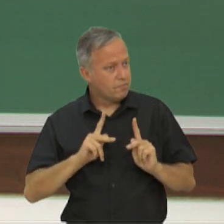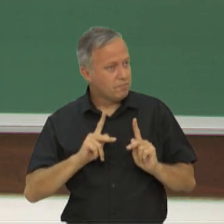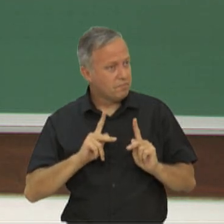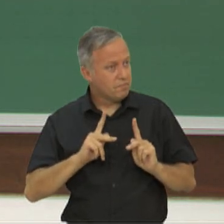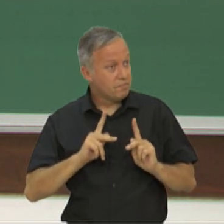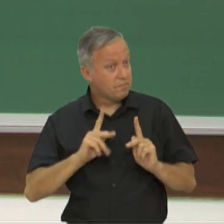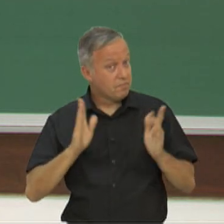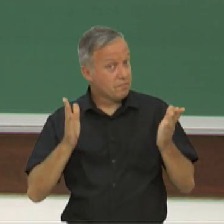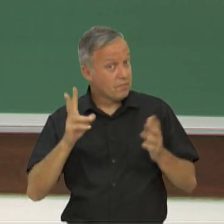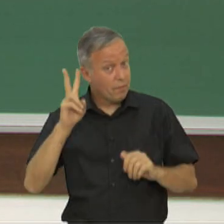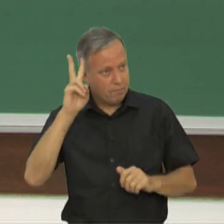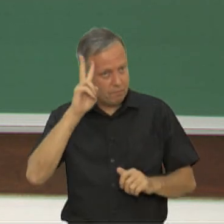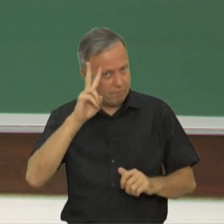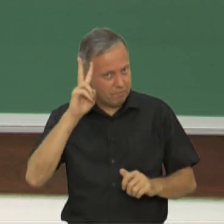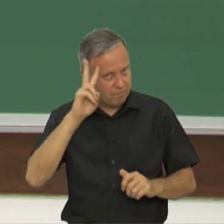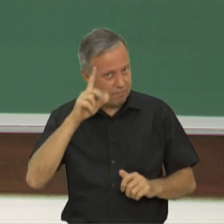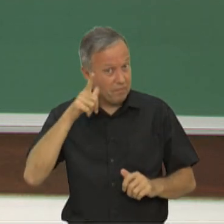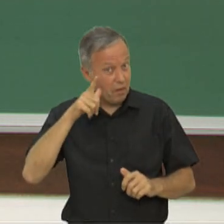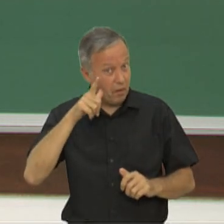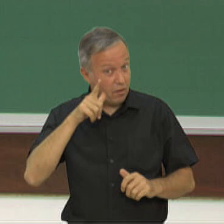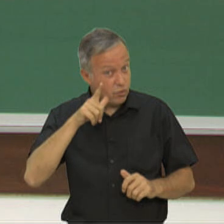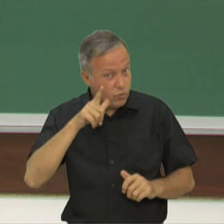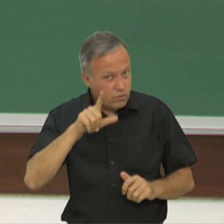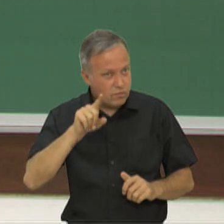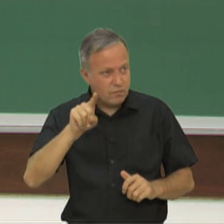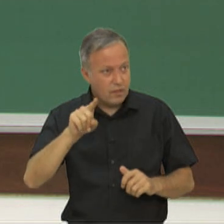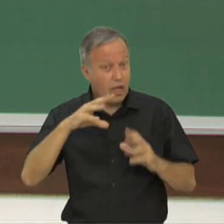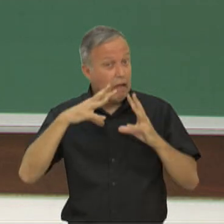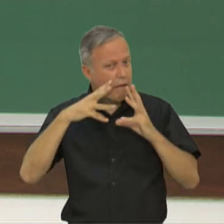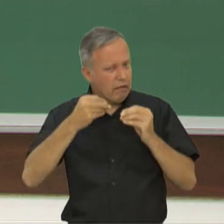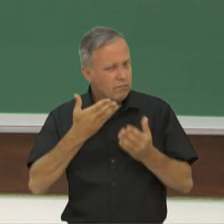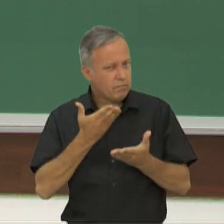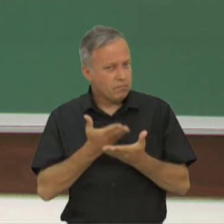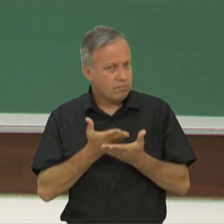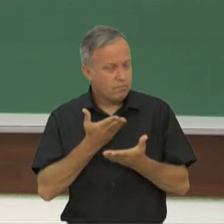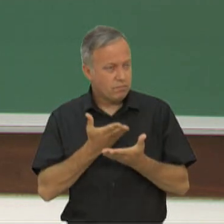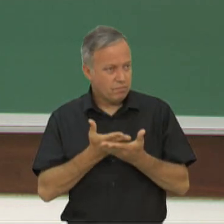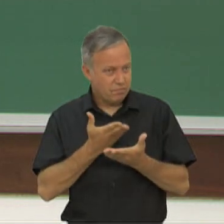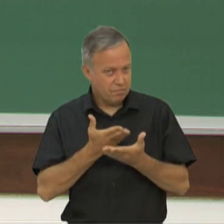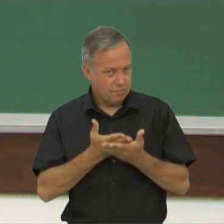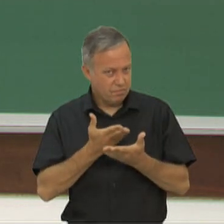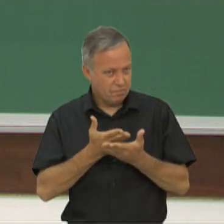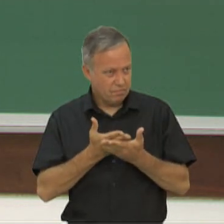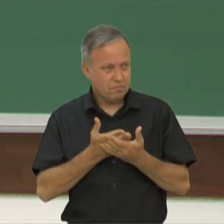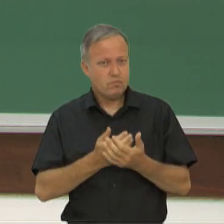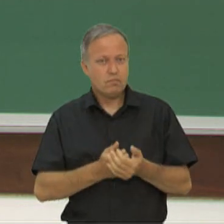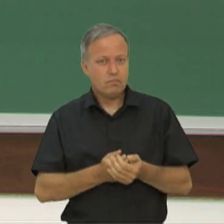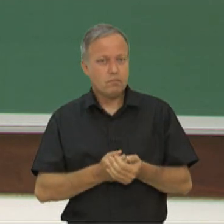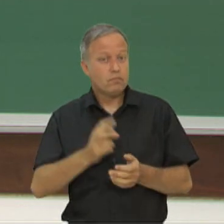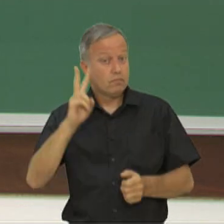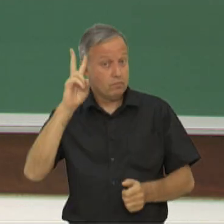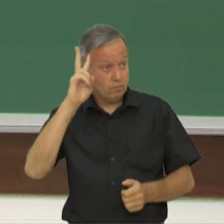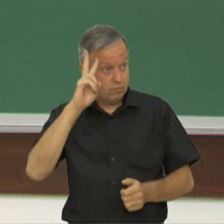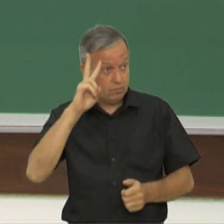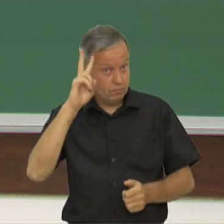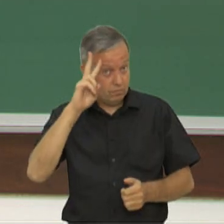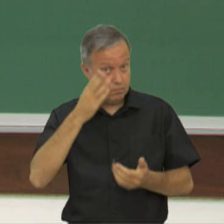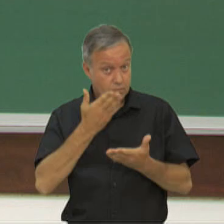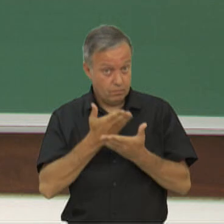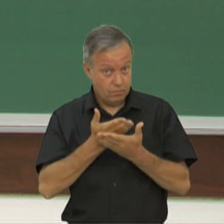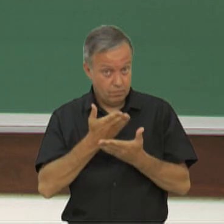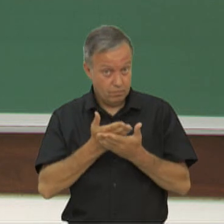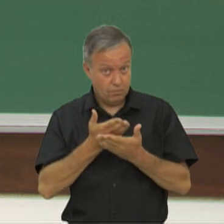seguinte, eu quero lembrar novamente vocês, eu sei que toda aula eu falo, mas não custa repetir. Lembre que nossas aulas estão